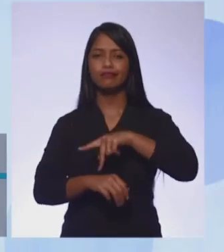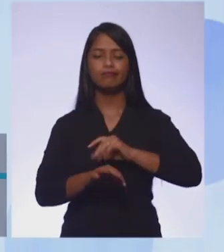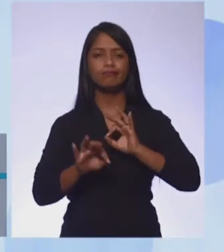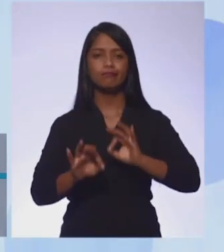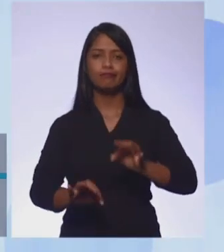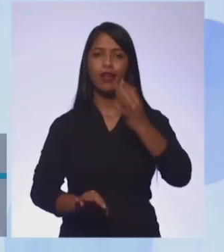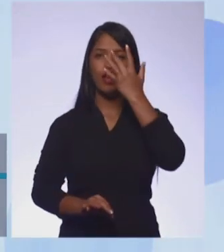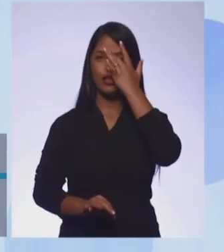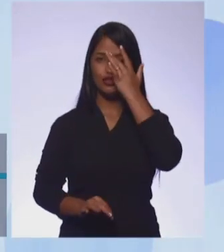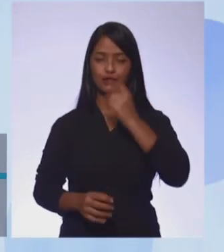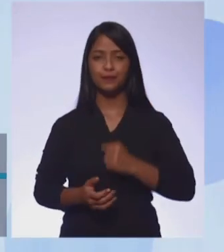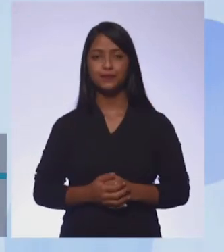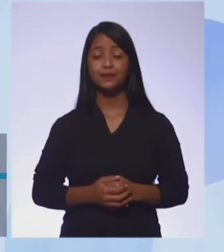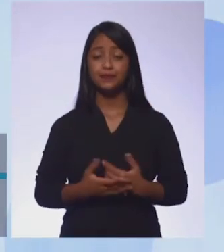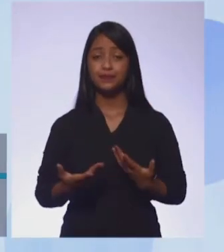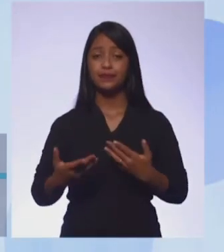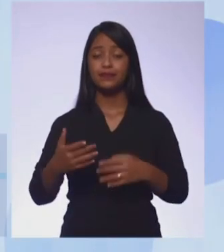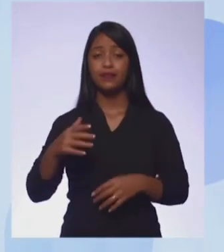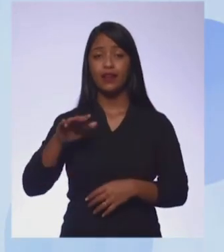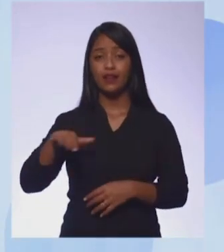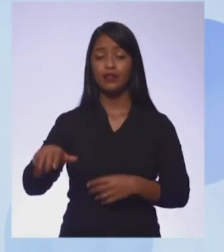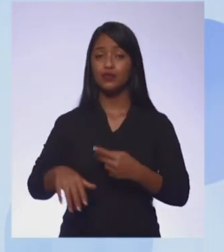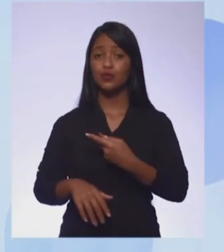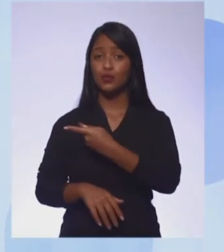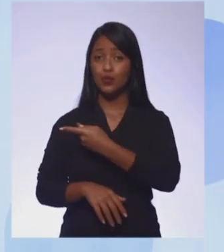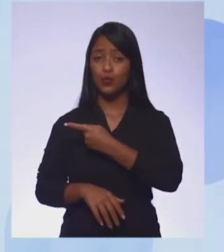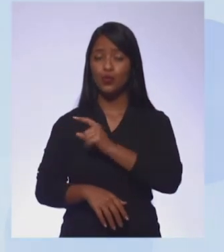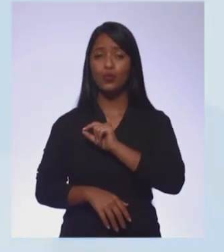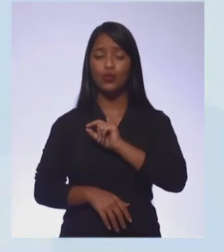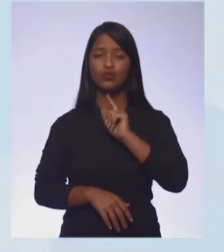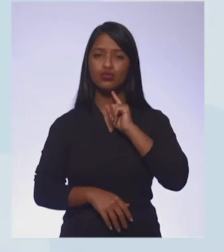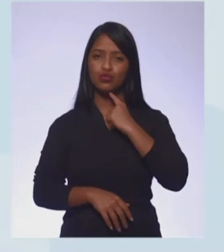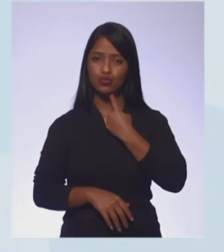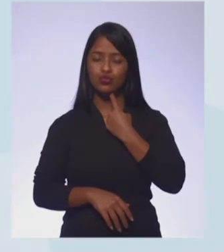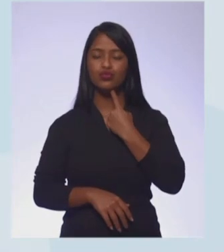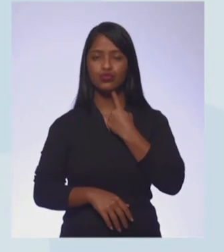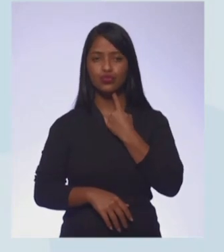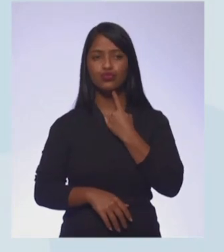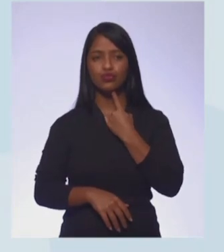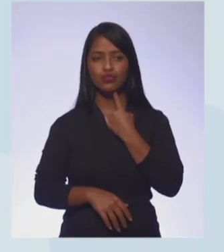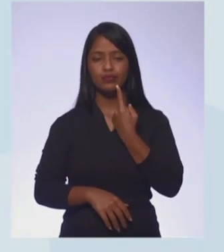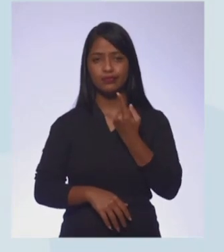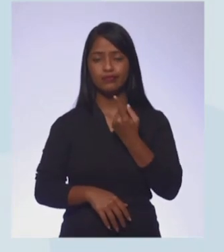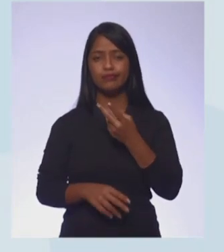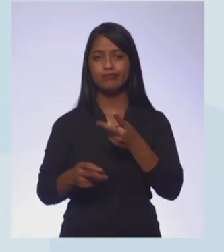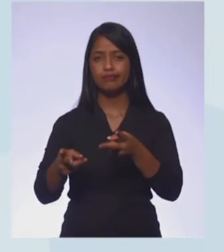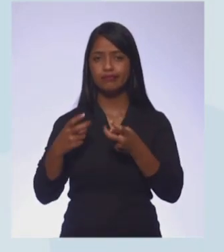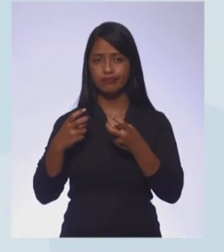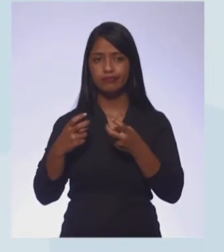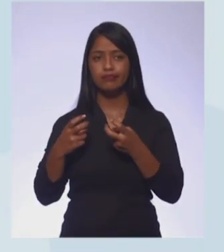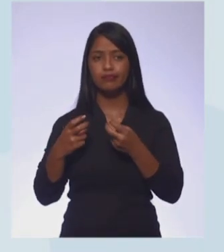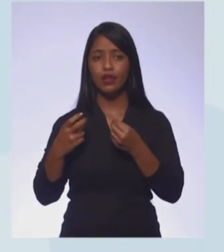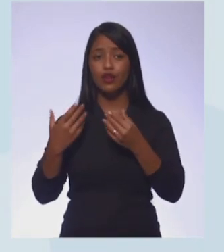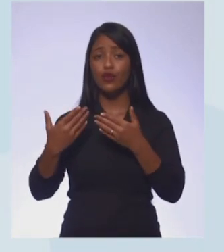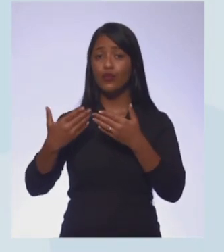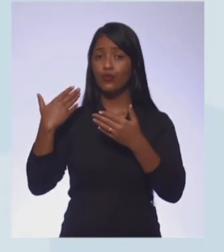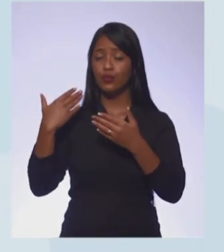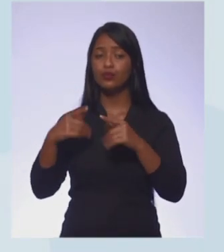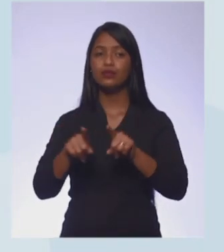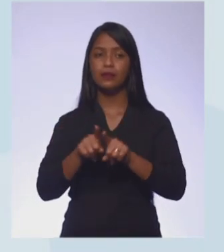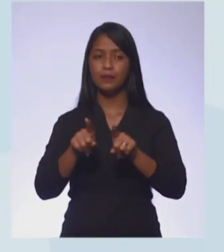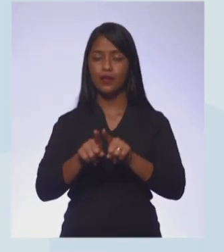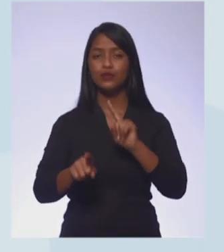tem as duas crianças mais sujas, né? A gente vê a sujeira, mesmo ao fundo aí da